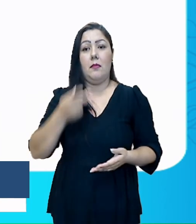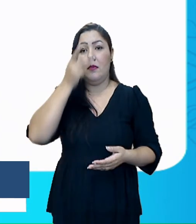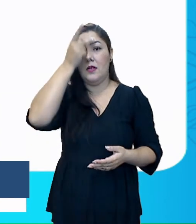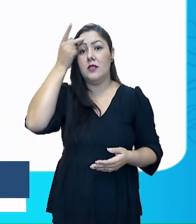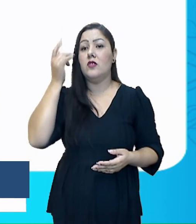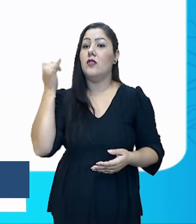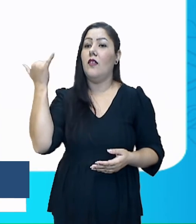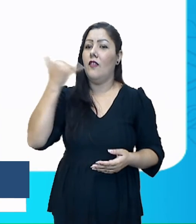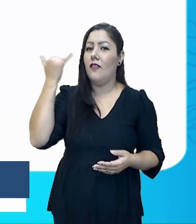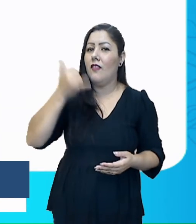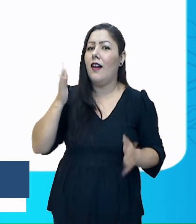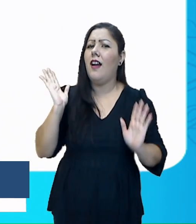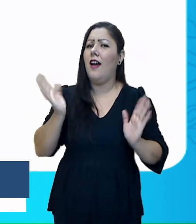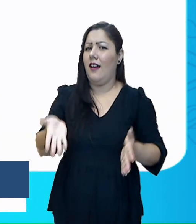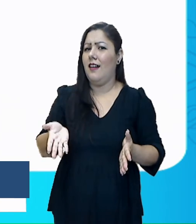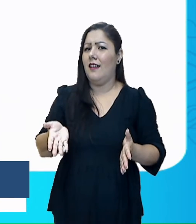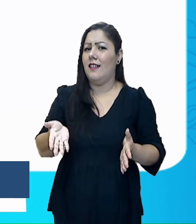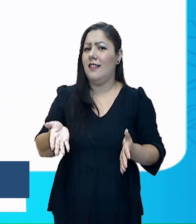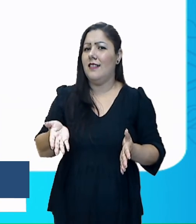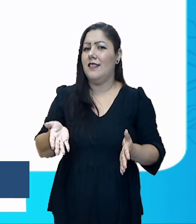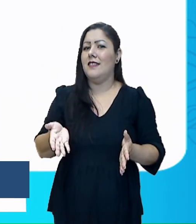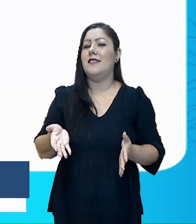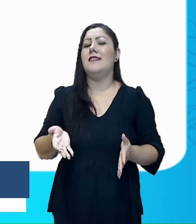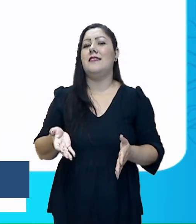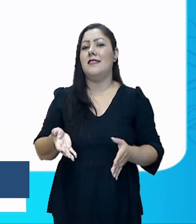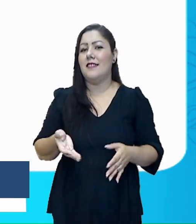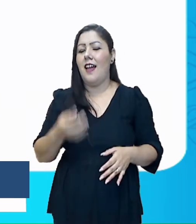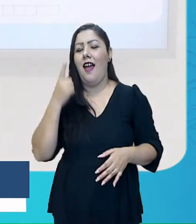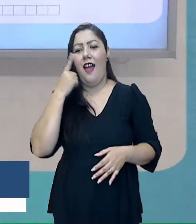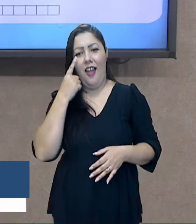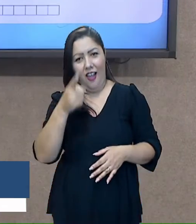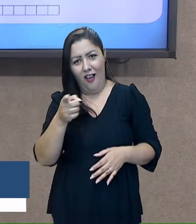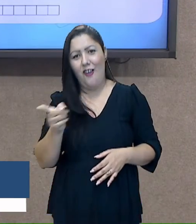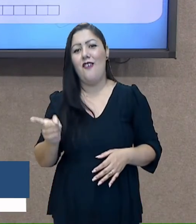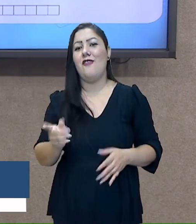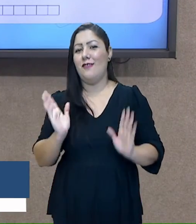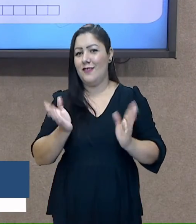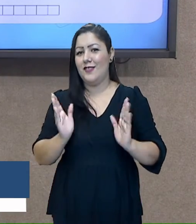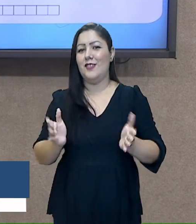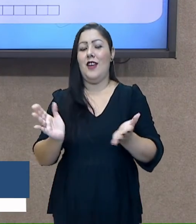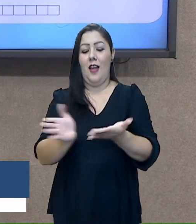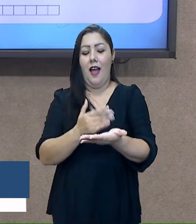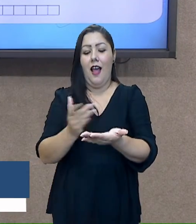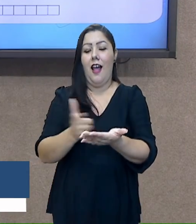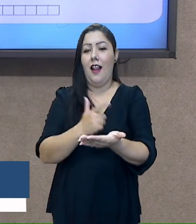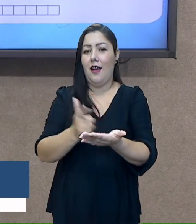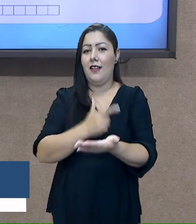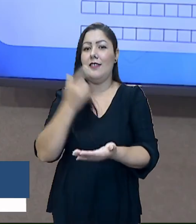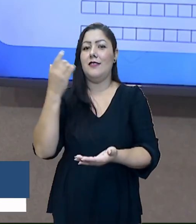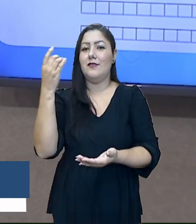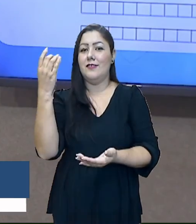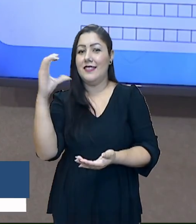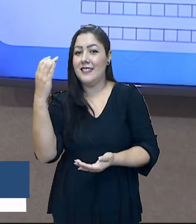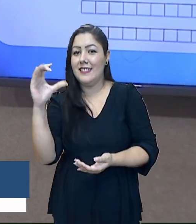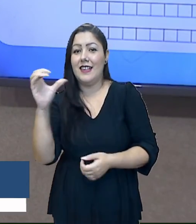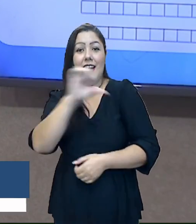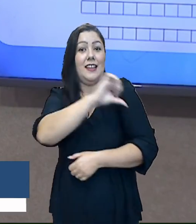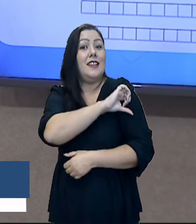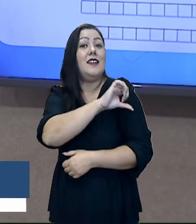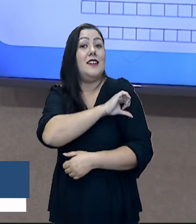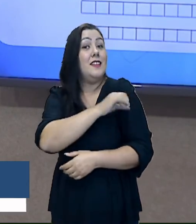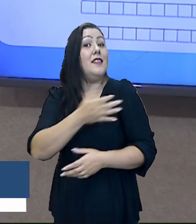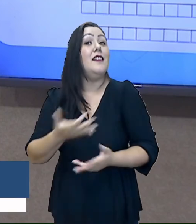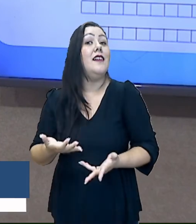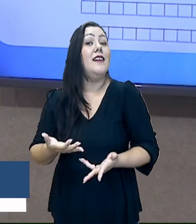comentou? Ah, isso aí! Você já deve ter visto sim no seu livro de ciências do 9º ano. Como chama? Como